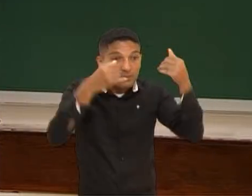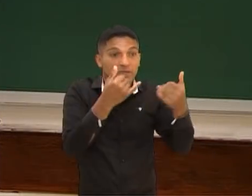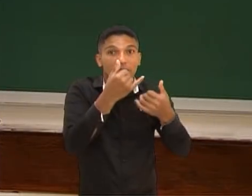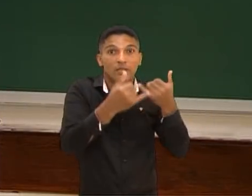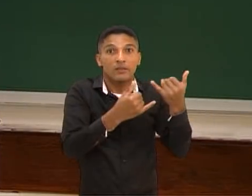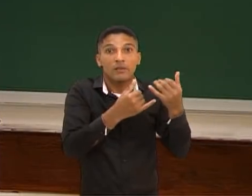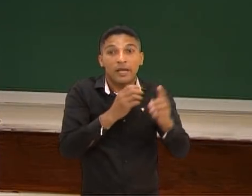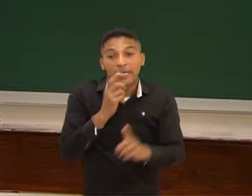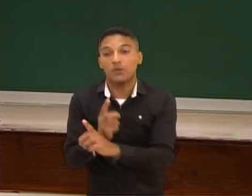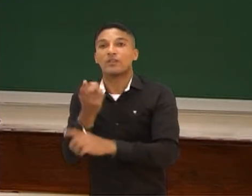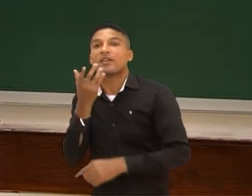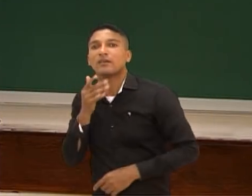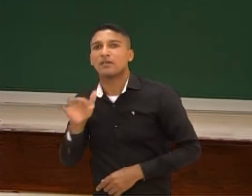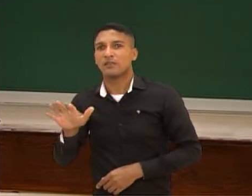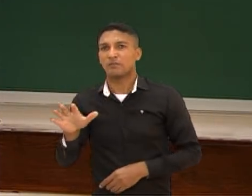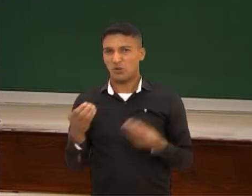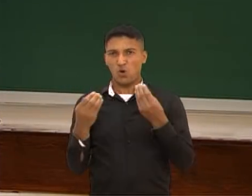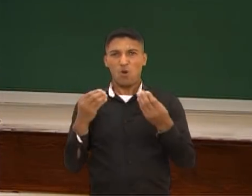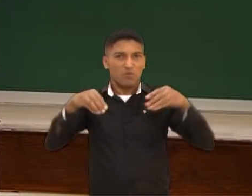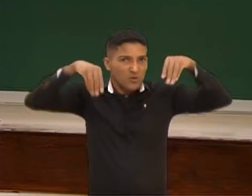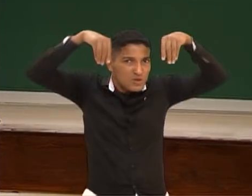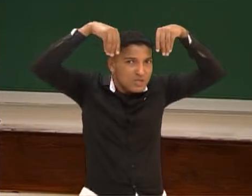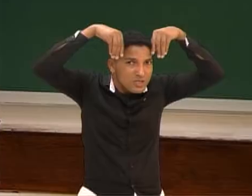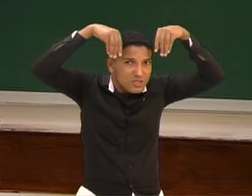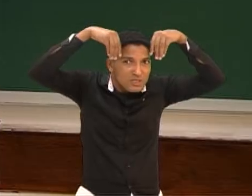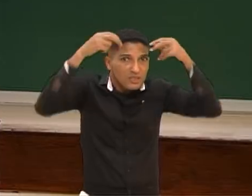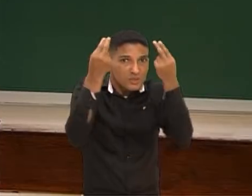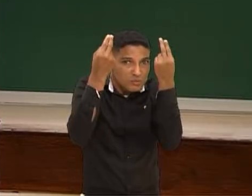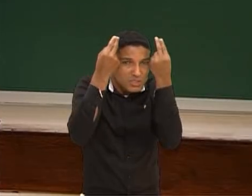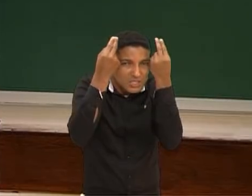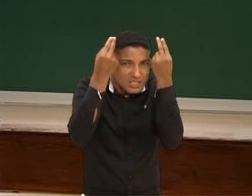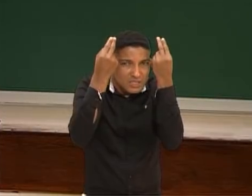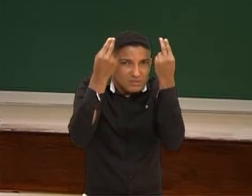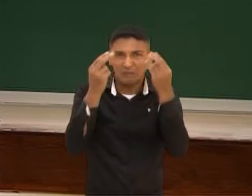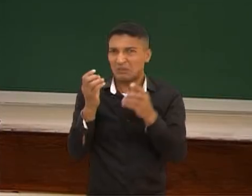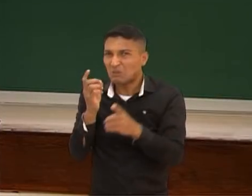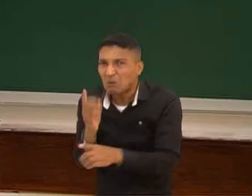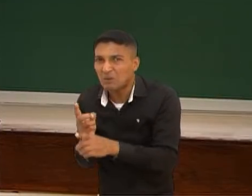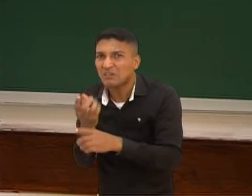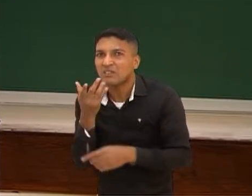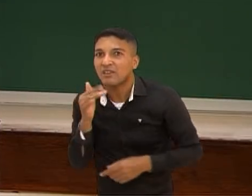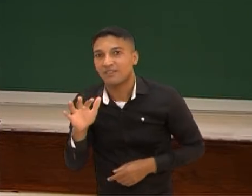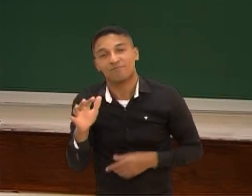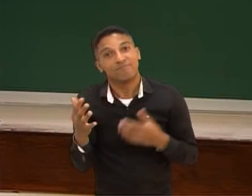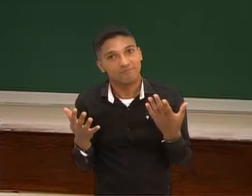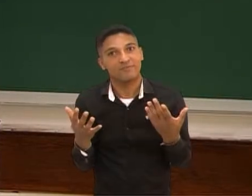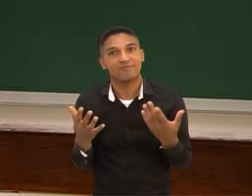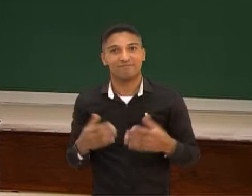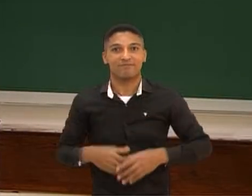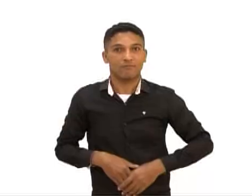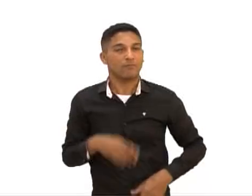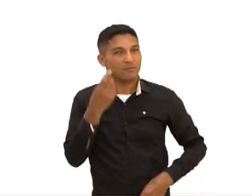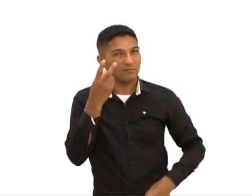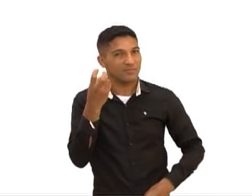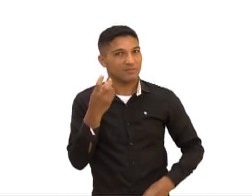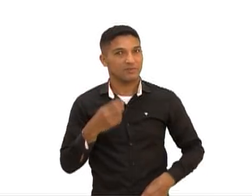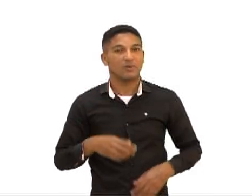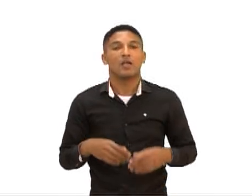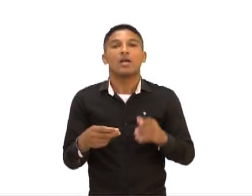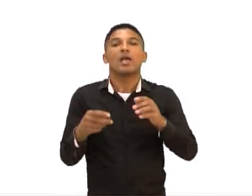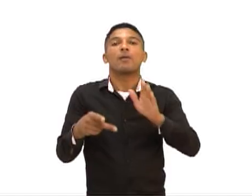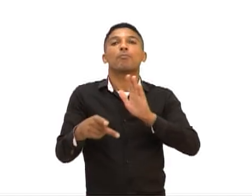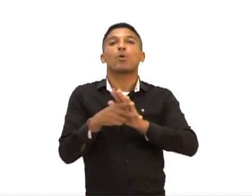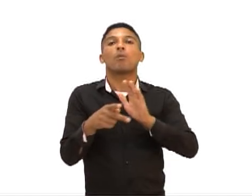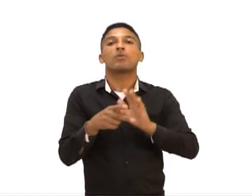ser inanimado, certo? Então, mais ou menos quem conseguiu sacar isso respondeu corretamente. Na questão 2 agora, e